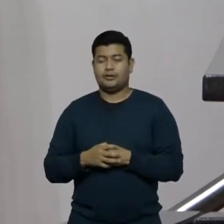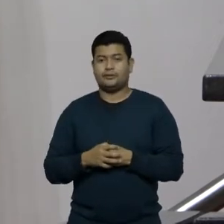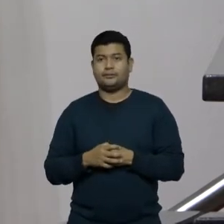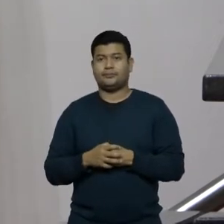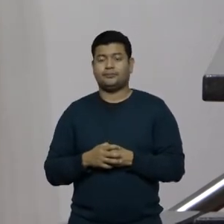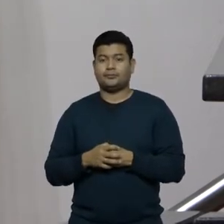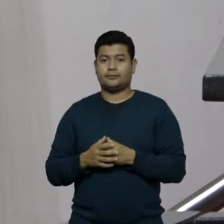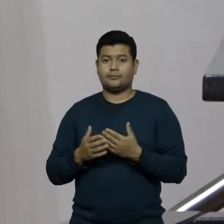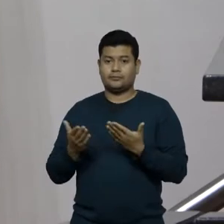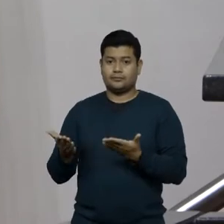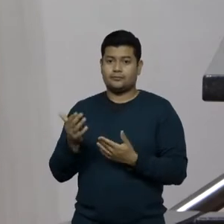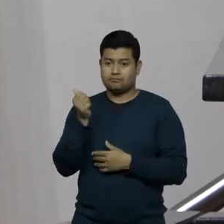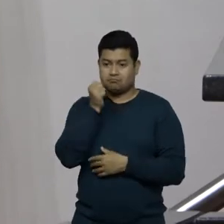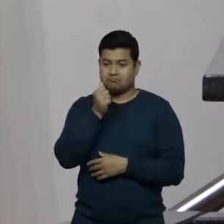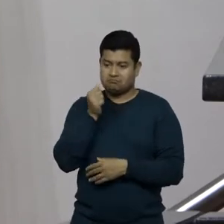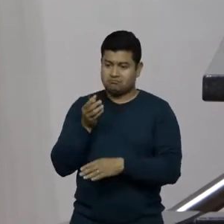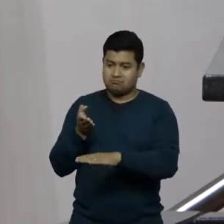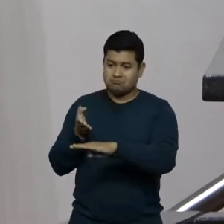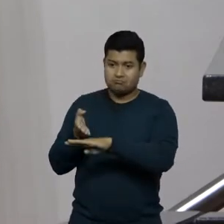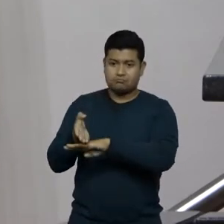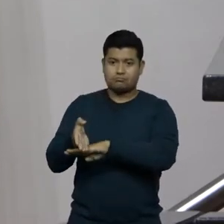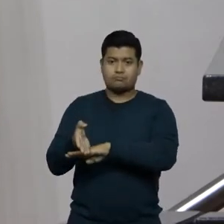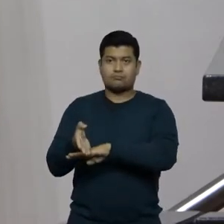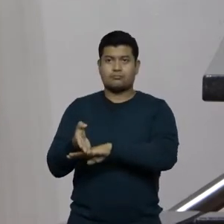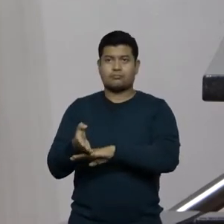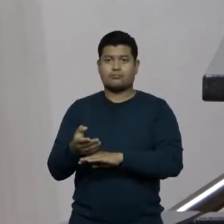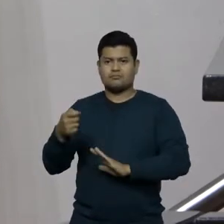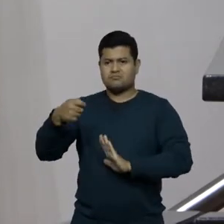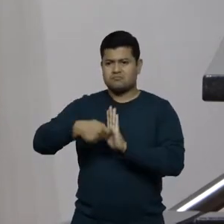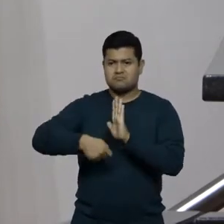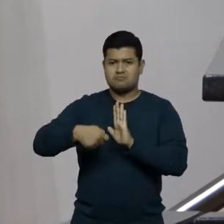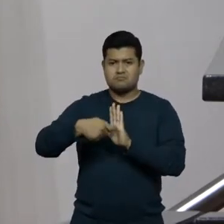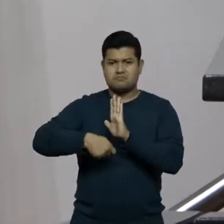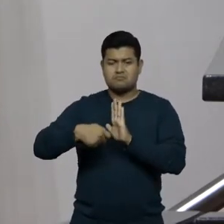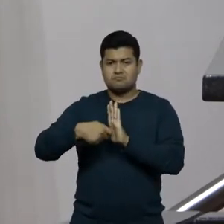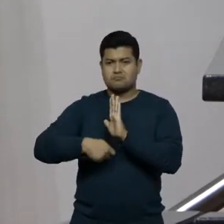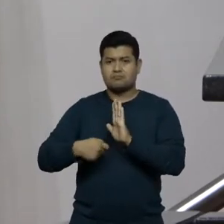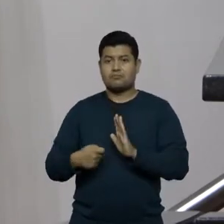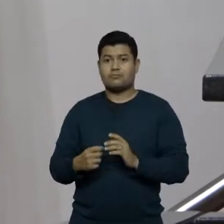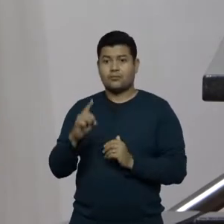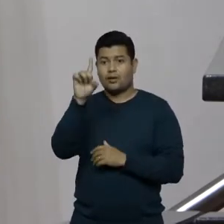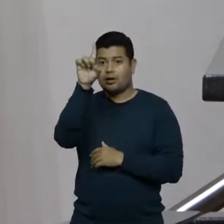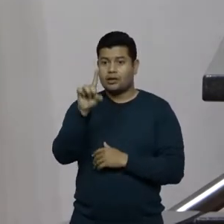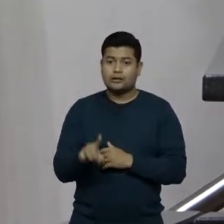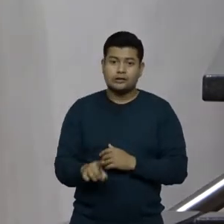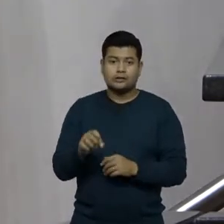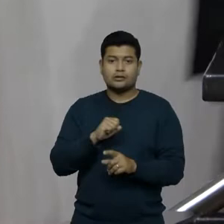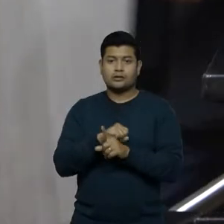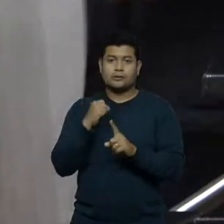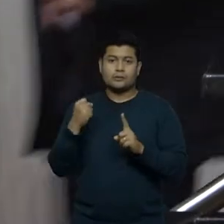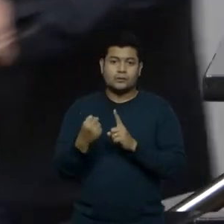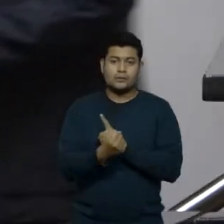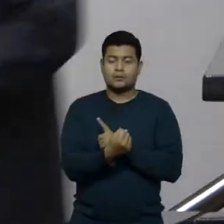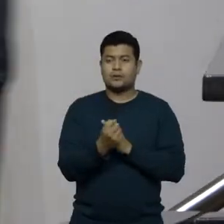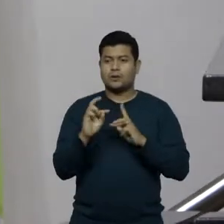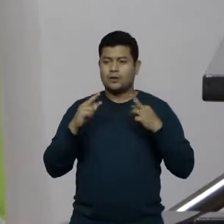seu ingresso na Luta pelos direitos sociais humanos